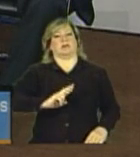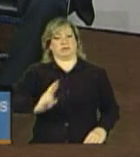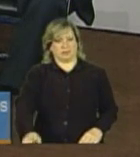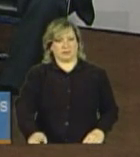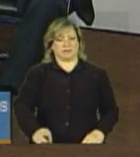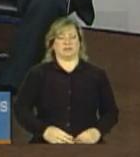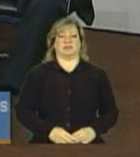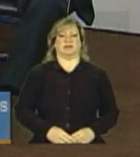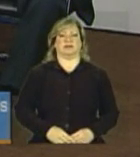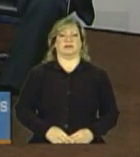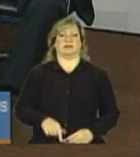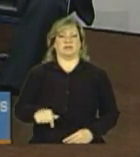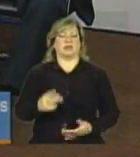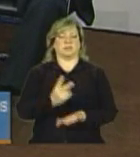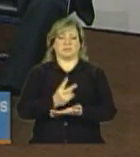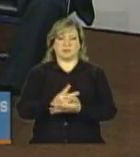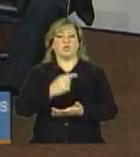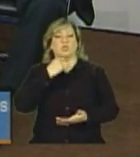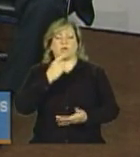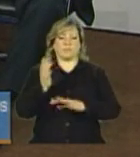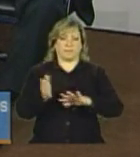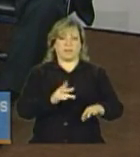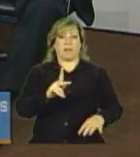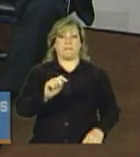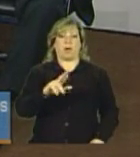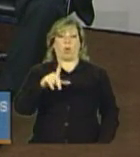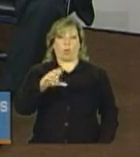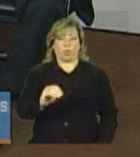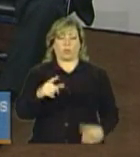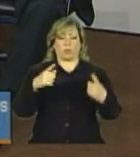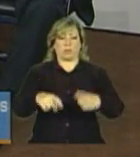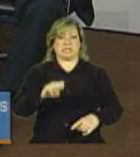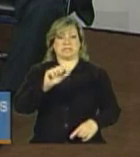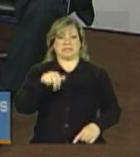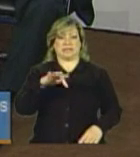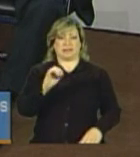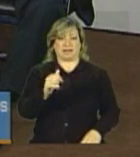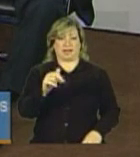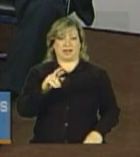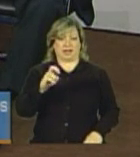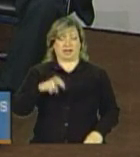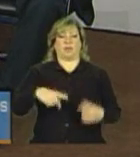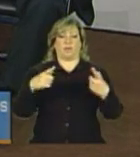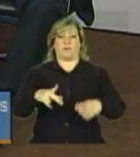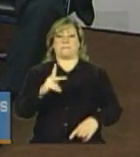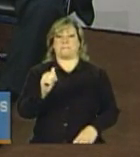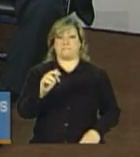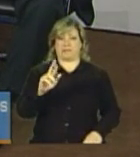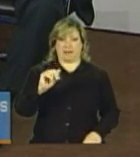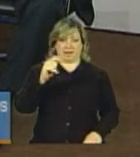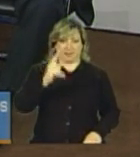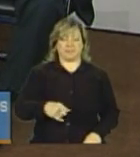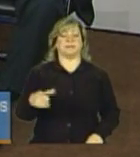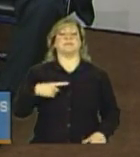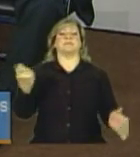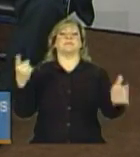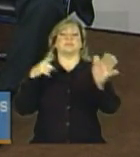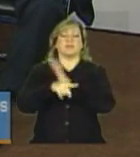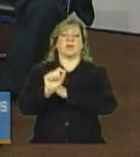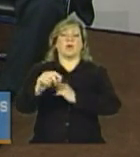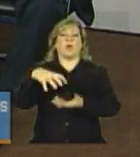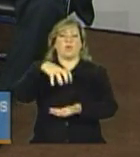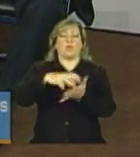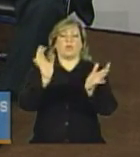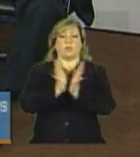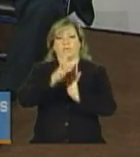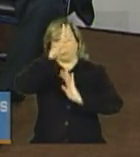já as mesmas dúvidas. Paulo Alves, de Santarém, no Pará, pergunta o seguinte: comunidades